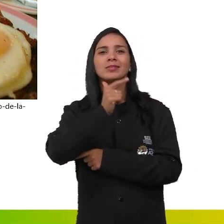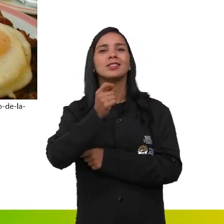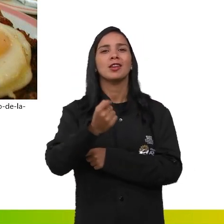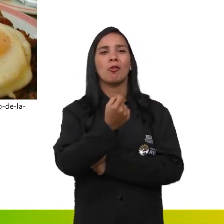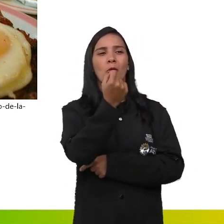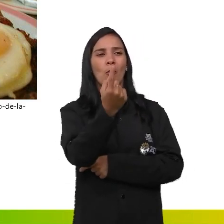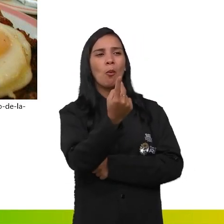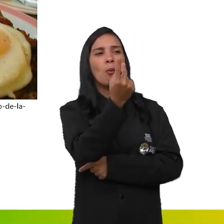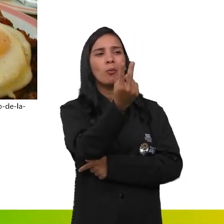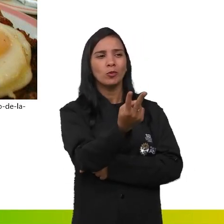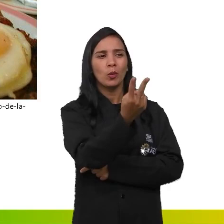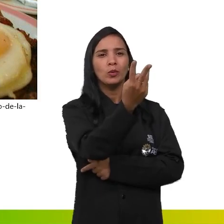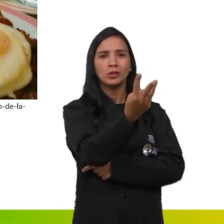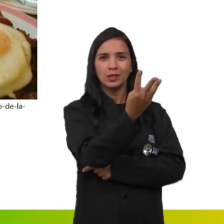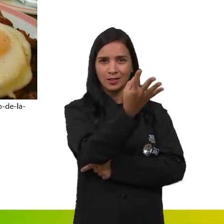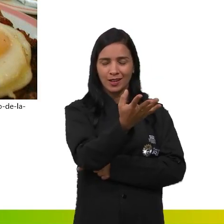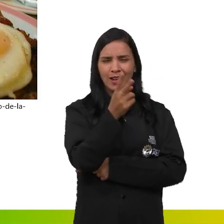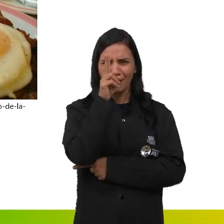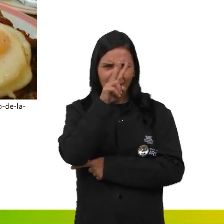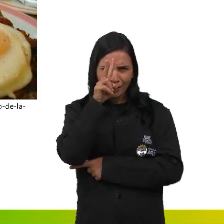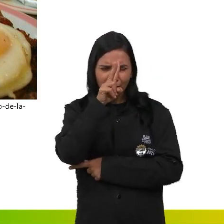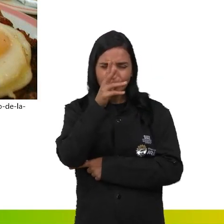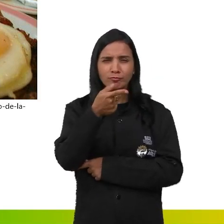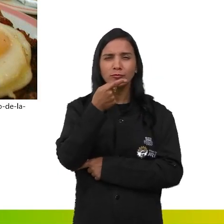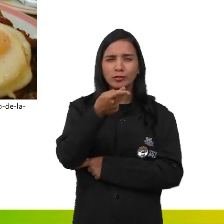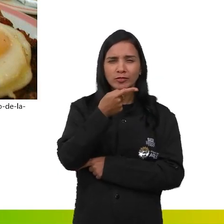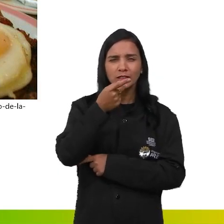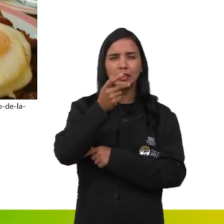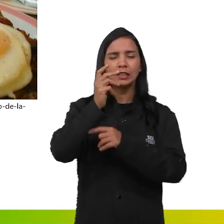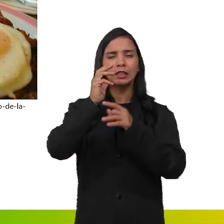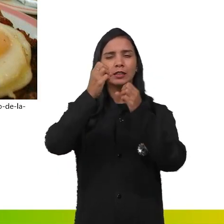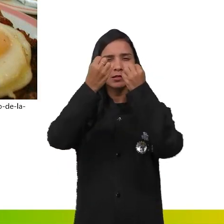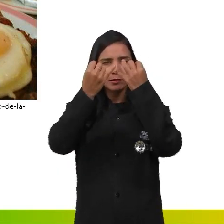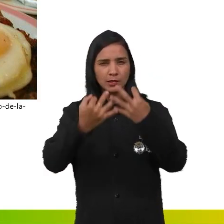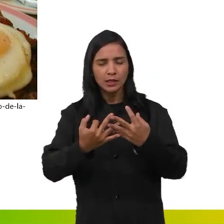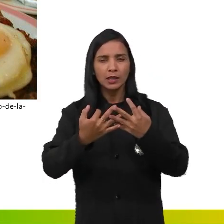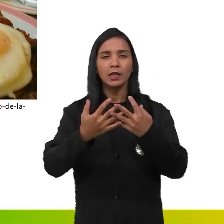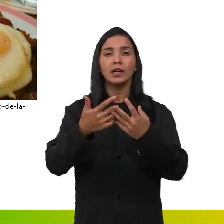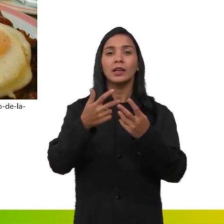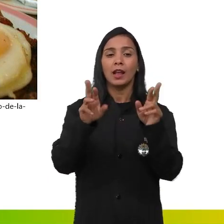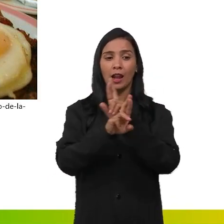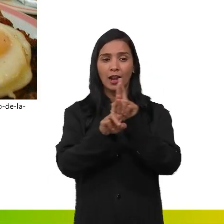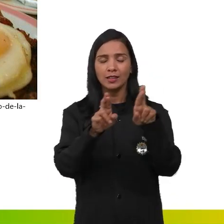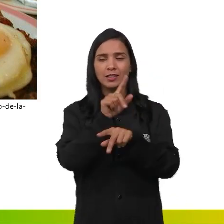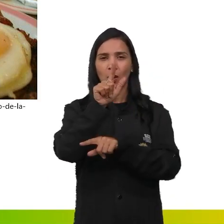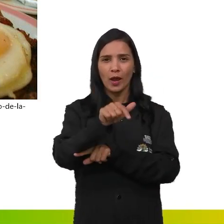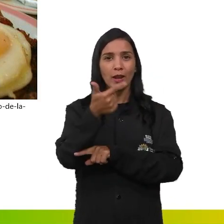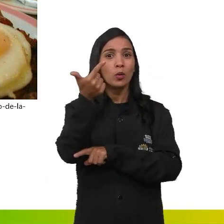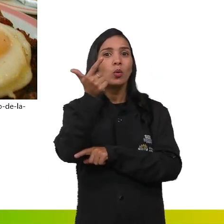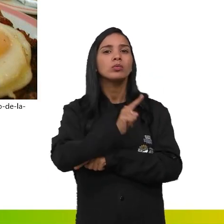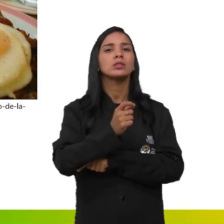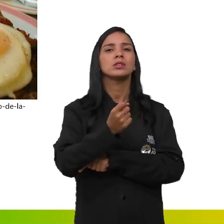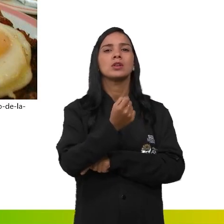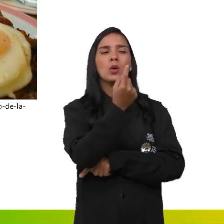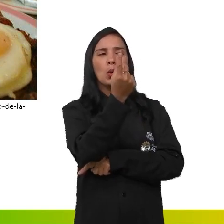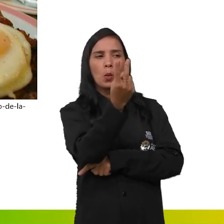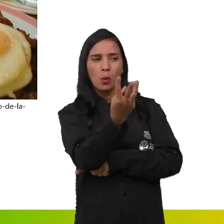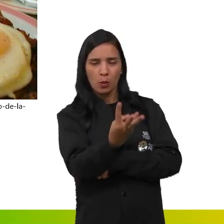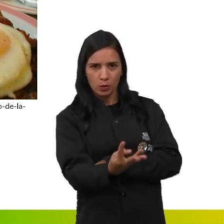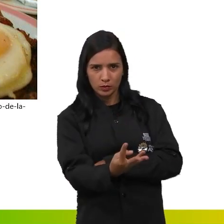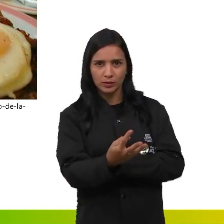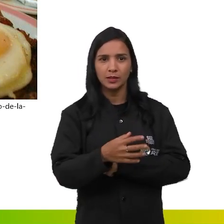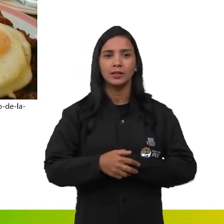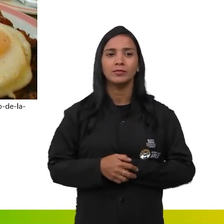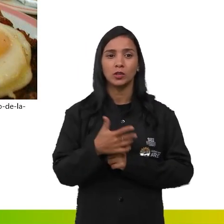para vocês em relação ao many que nós utilizamos com algo contável? Então, em relação aos ovos, nós temos